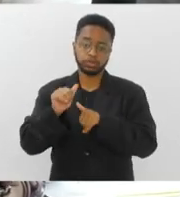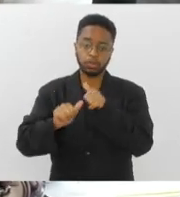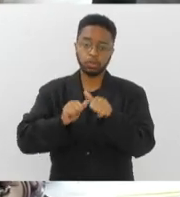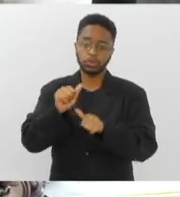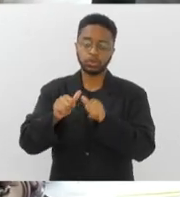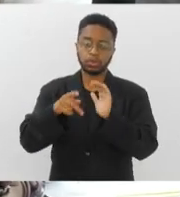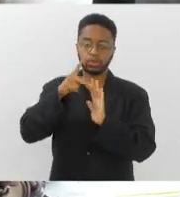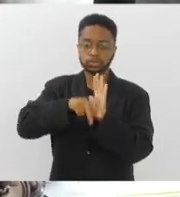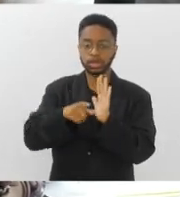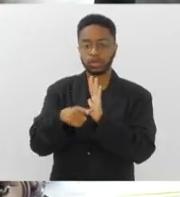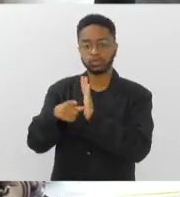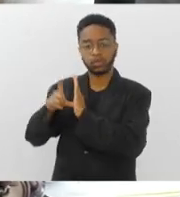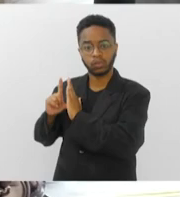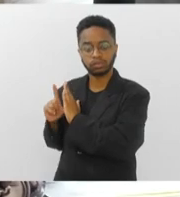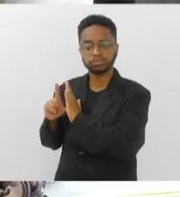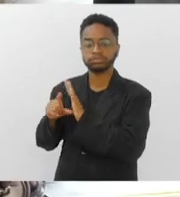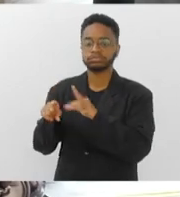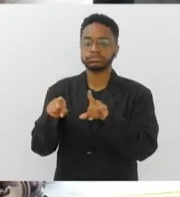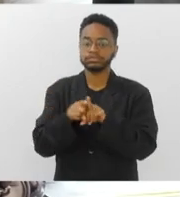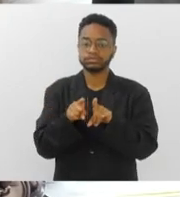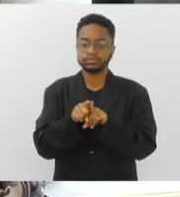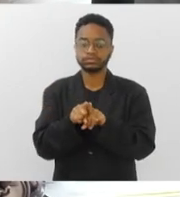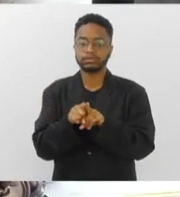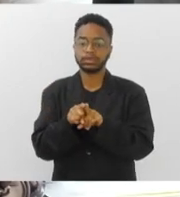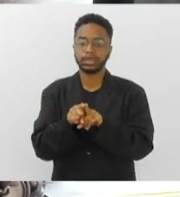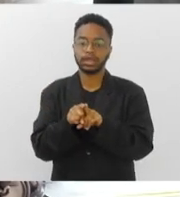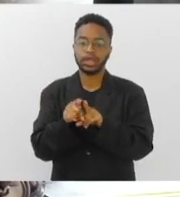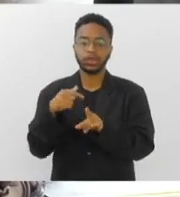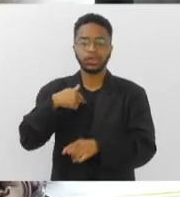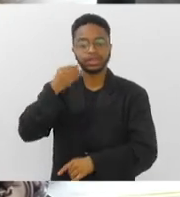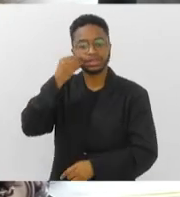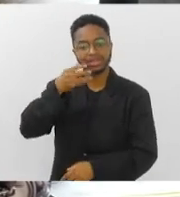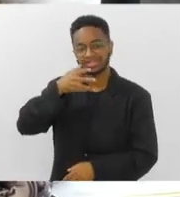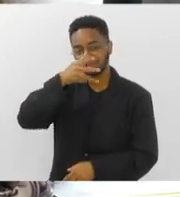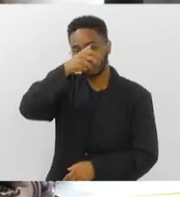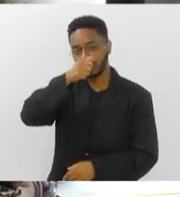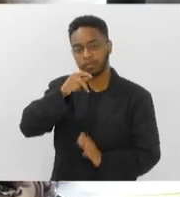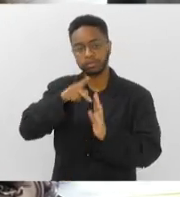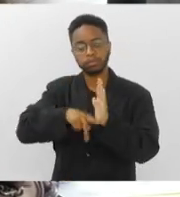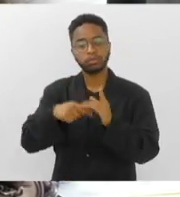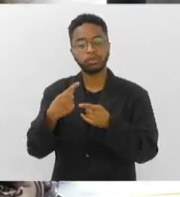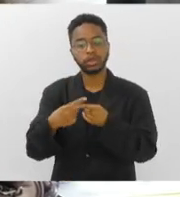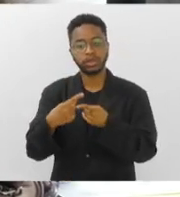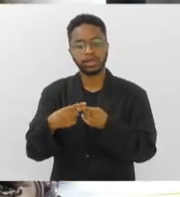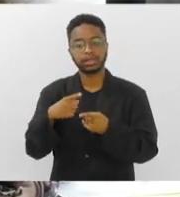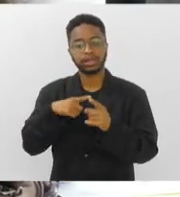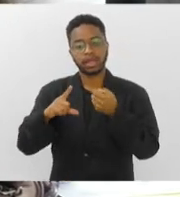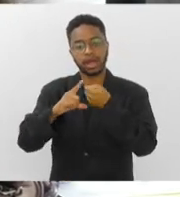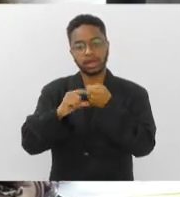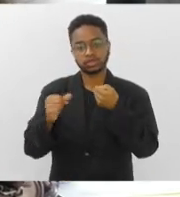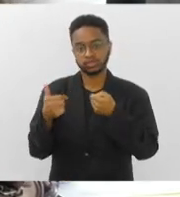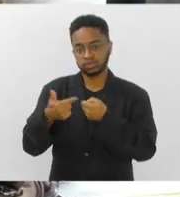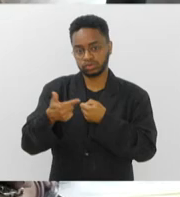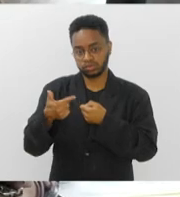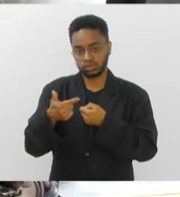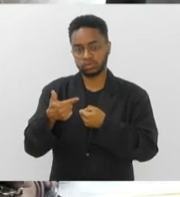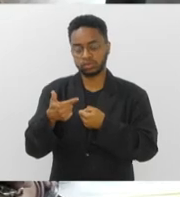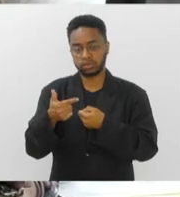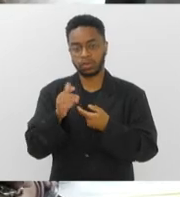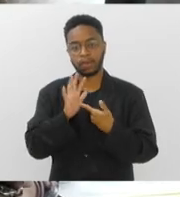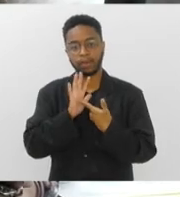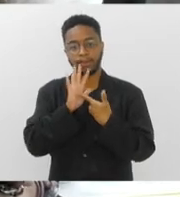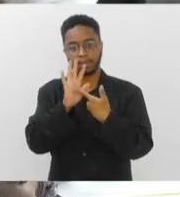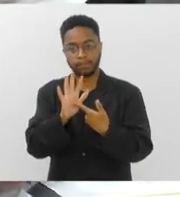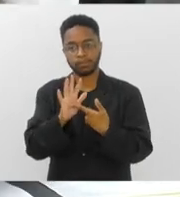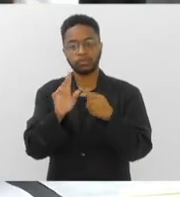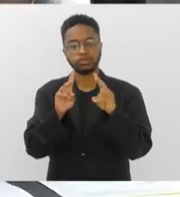projetos anteriores. E o que me fez ainda tentar salvar o projeto foi o que constava no artigo 2º, especialmente